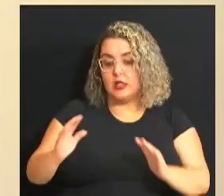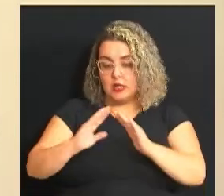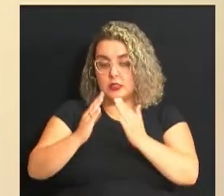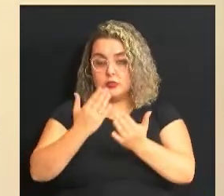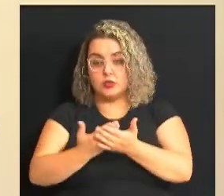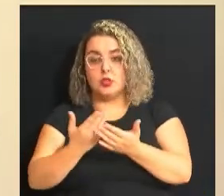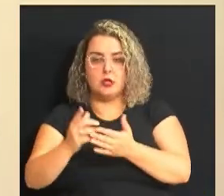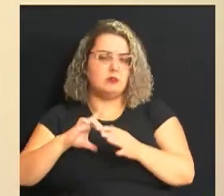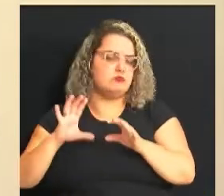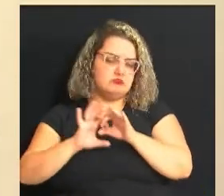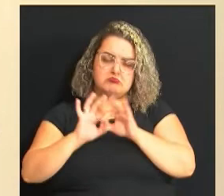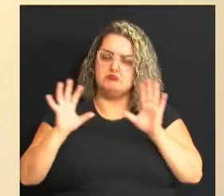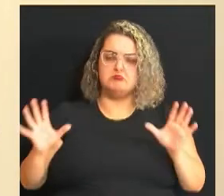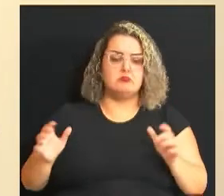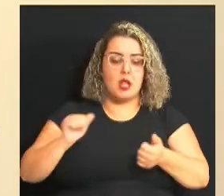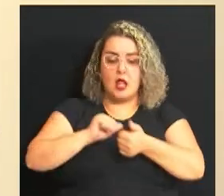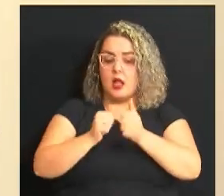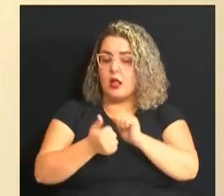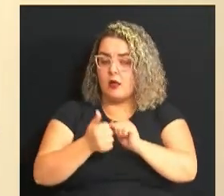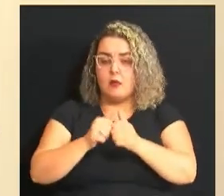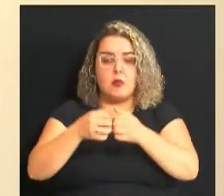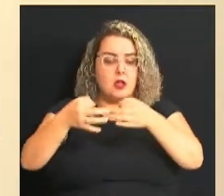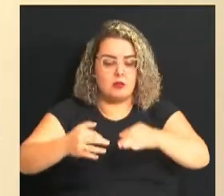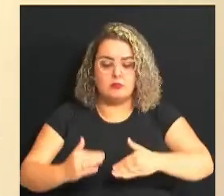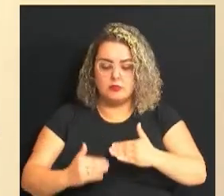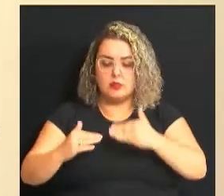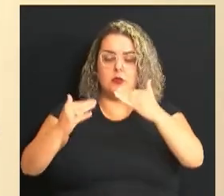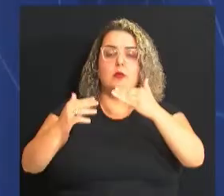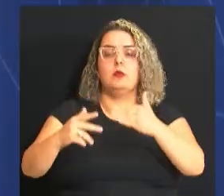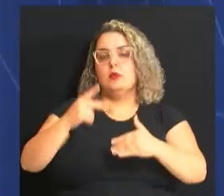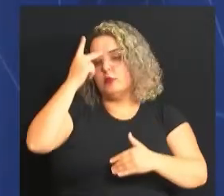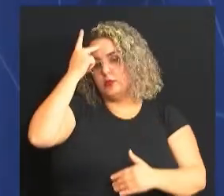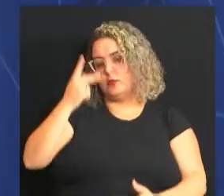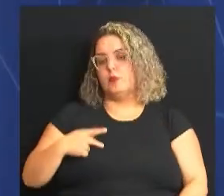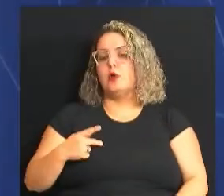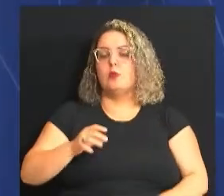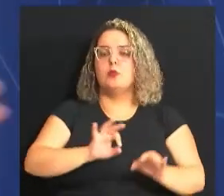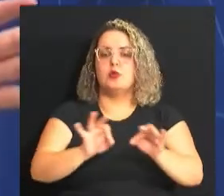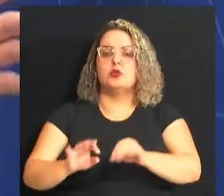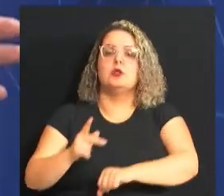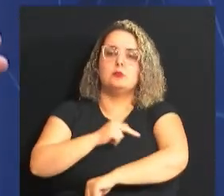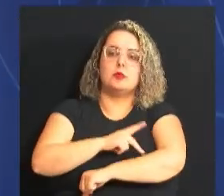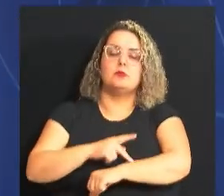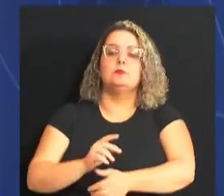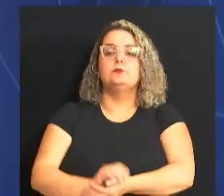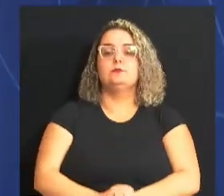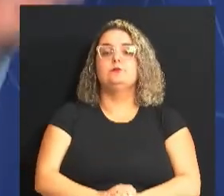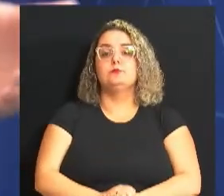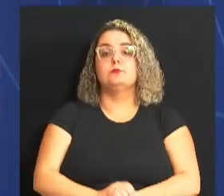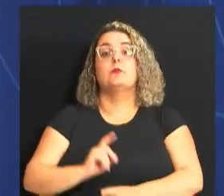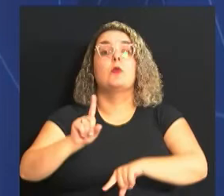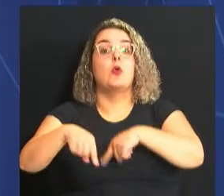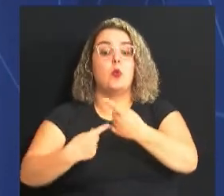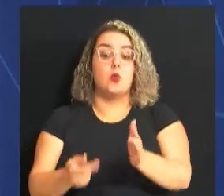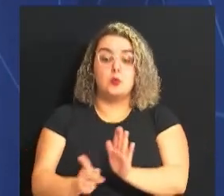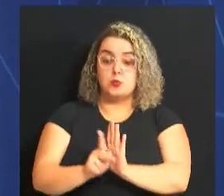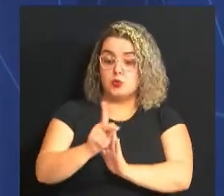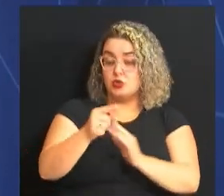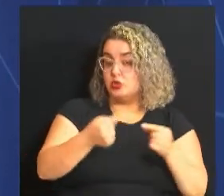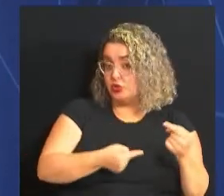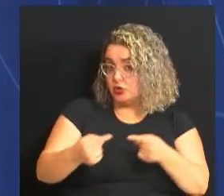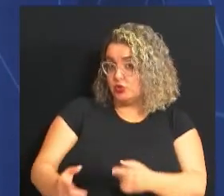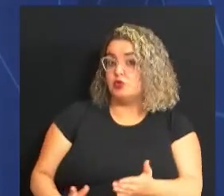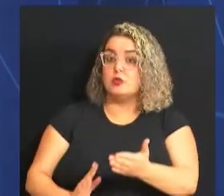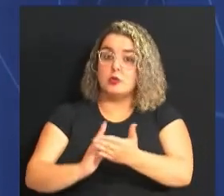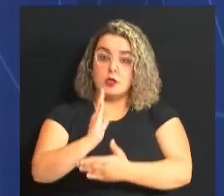para aprimorar, adequar, desenvolver o seu projeto pedagógico. Outro projeto que foi discutido e